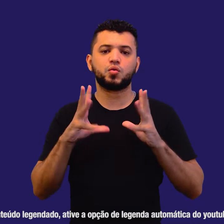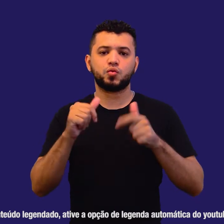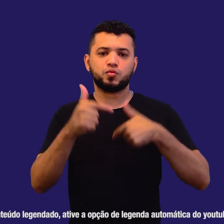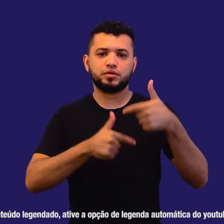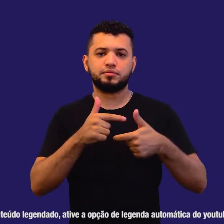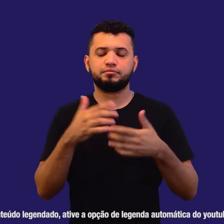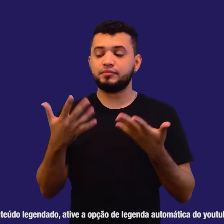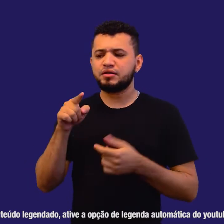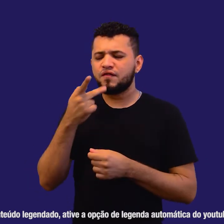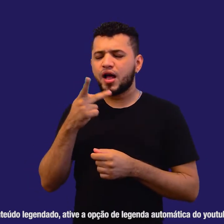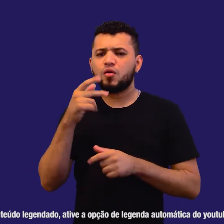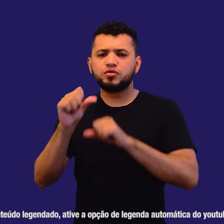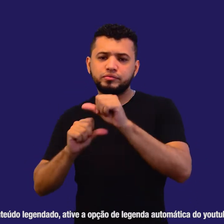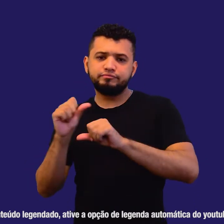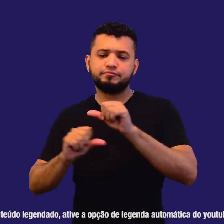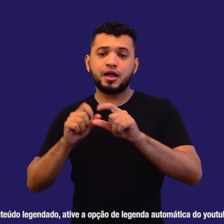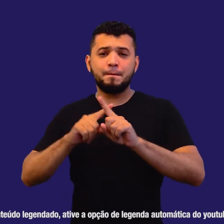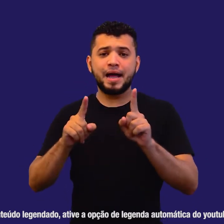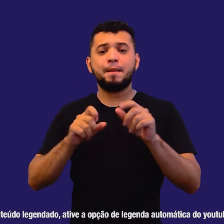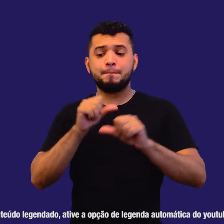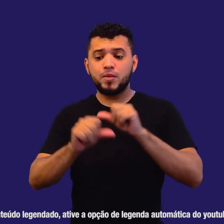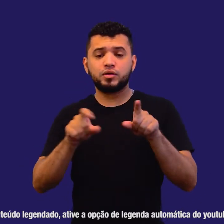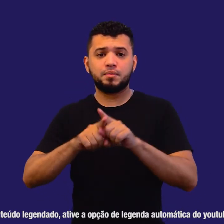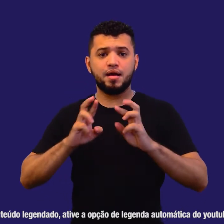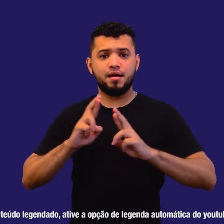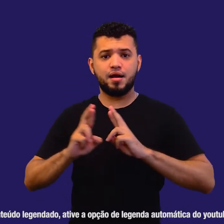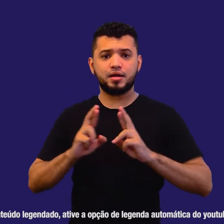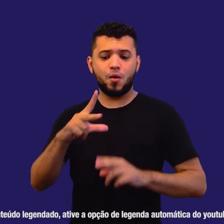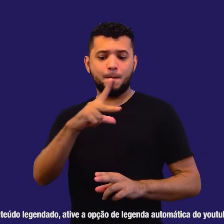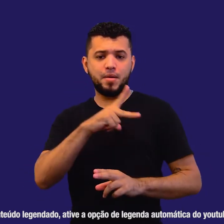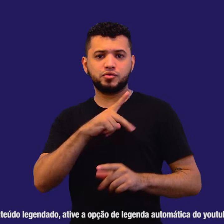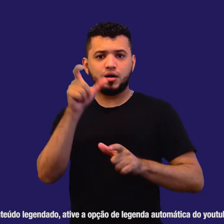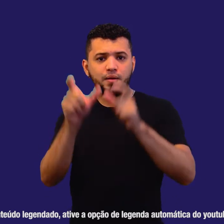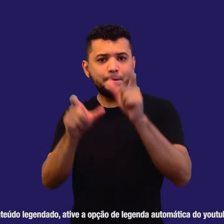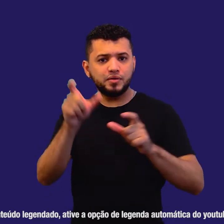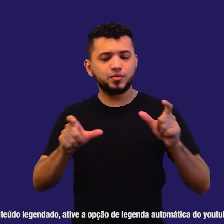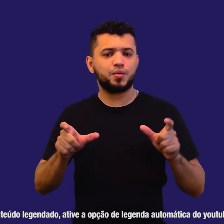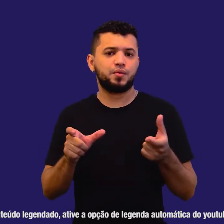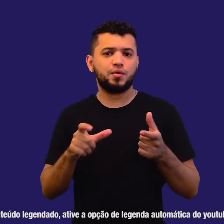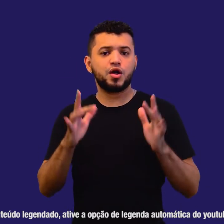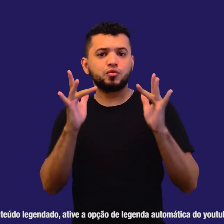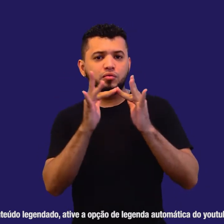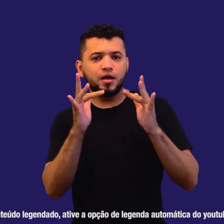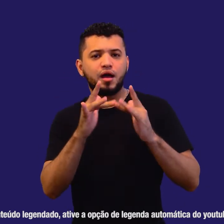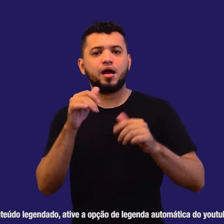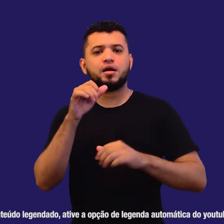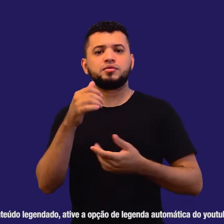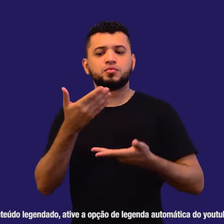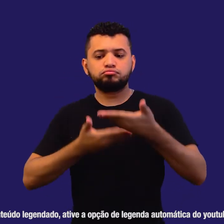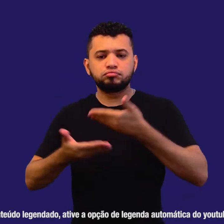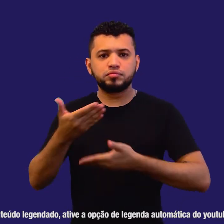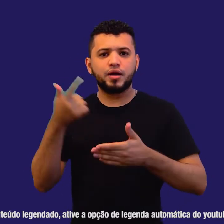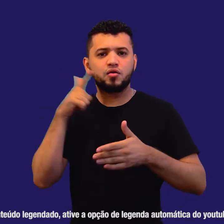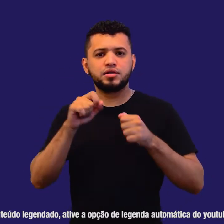de mudanças, né? Muda também as relações pessoais, né, Priscila? Porque essa troca, esse contato para que se faça uma relação